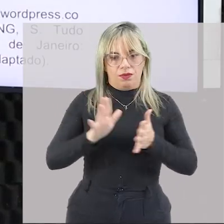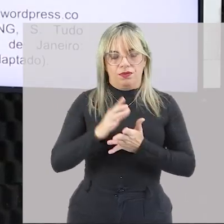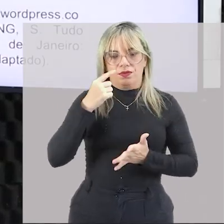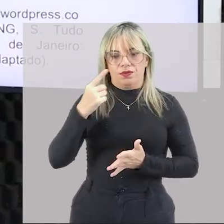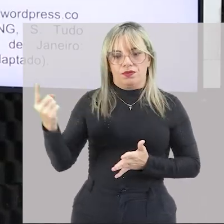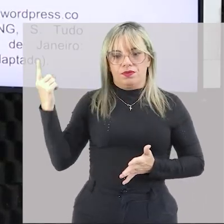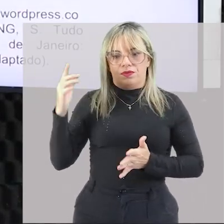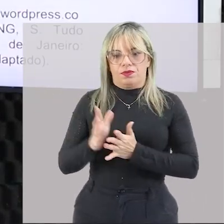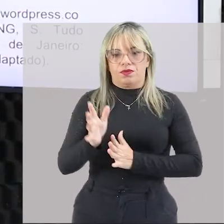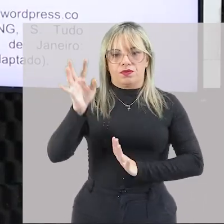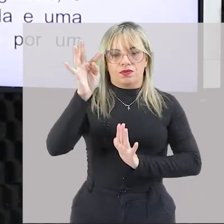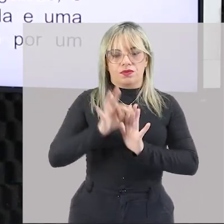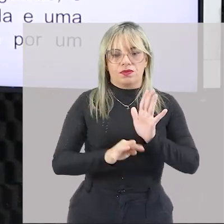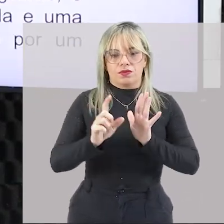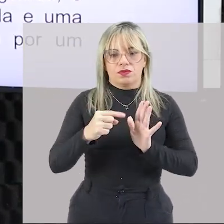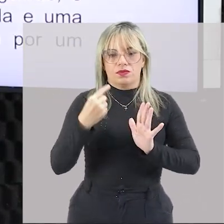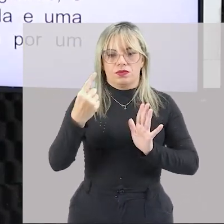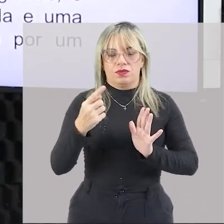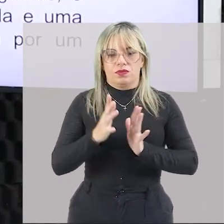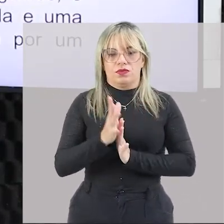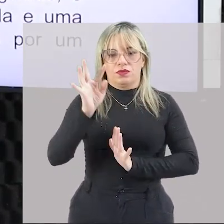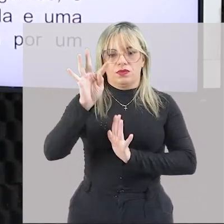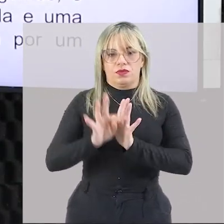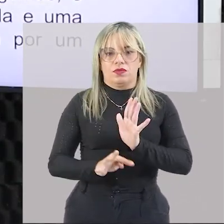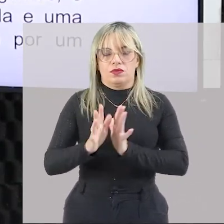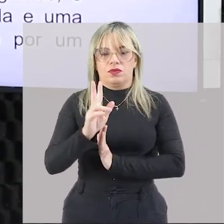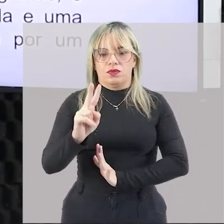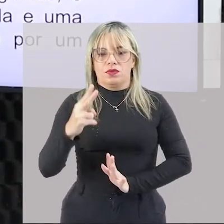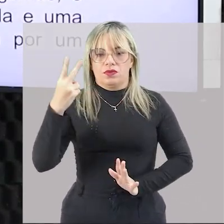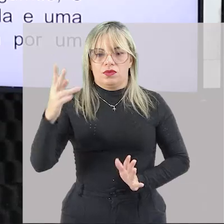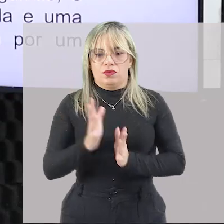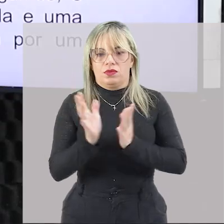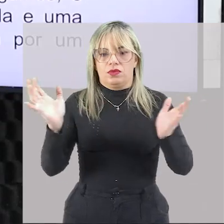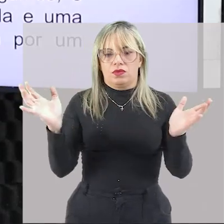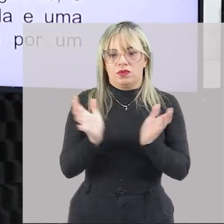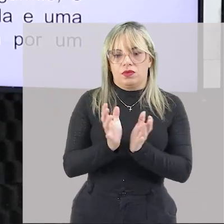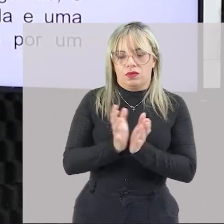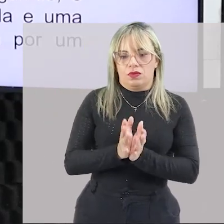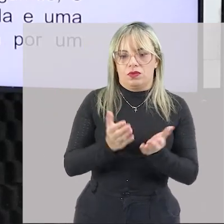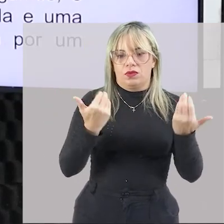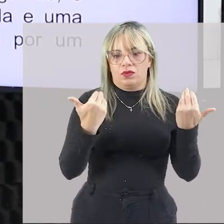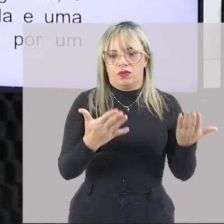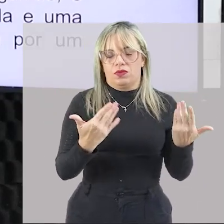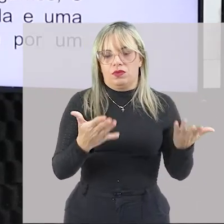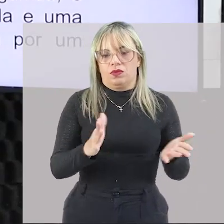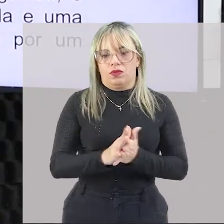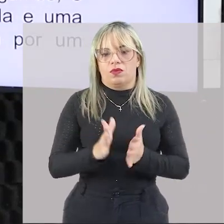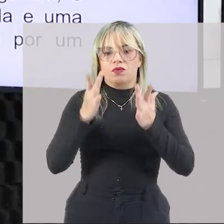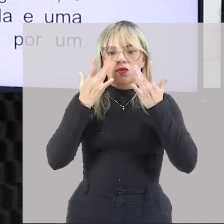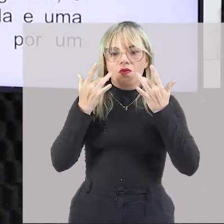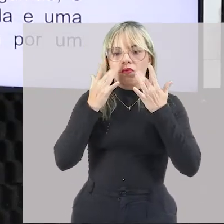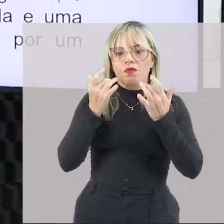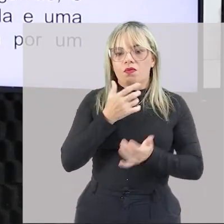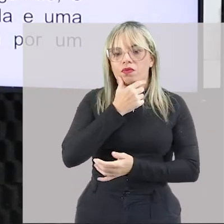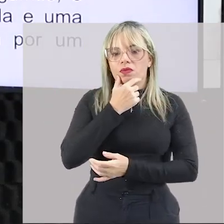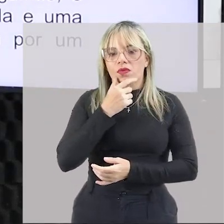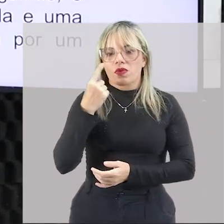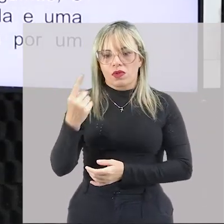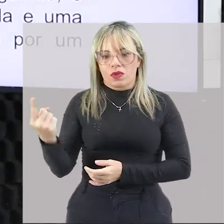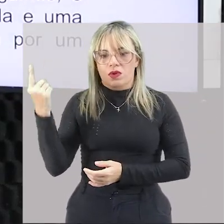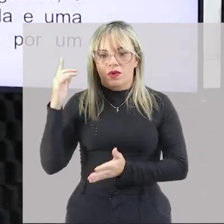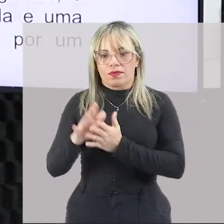Esse é o texto 1. Texto 2. O grupo de jovens artistas britânicos, IABS, que surgiu no final da década